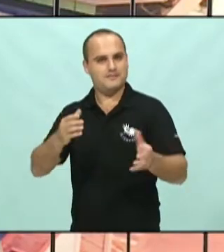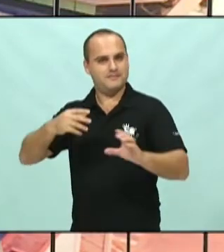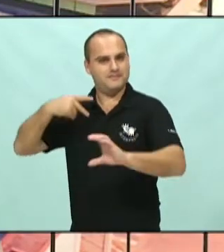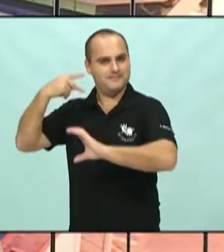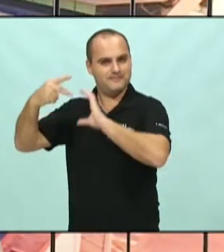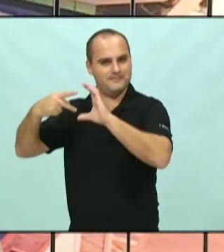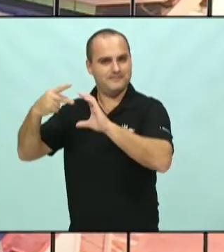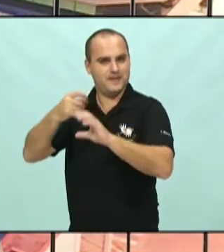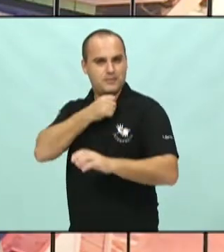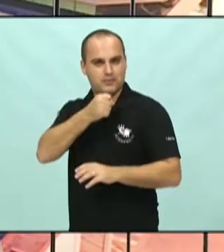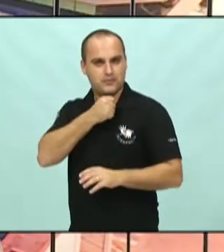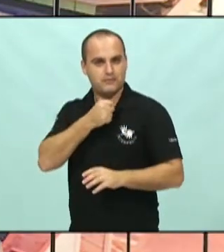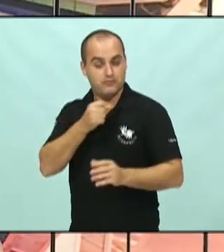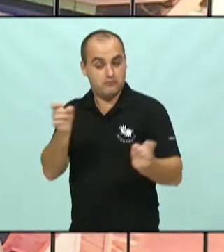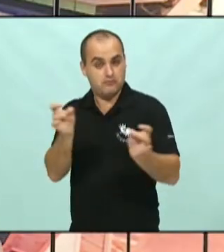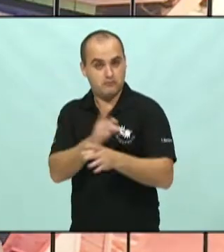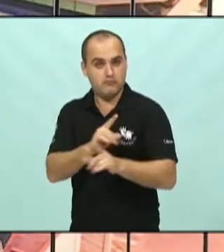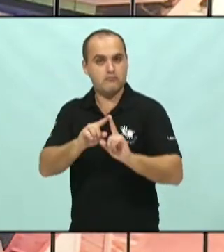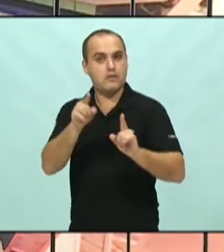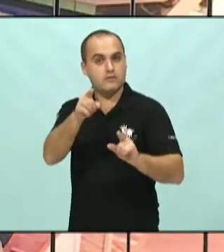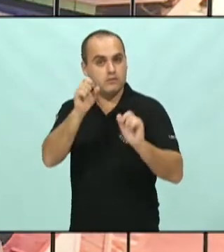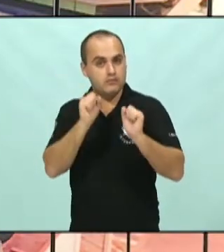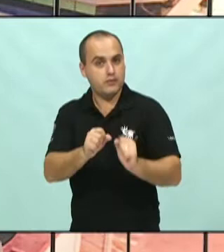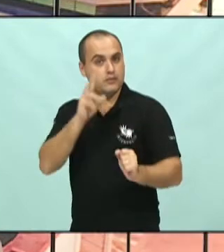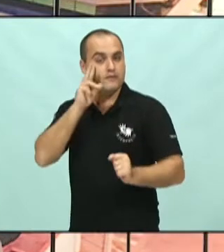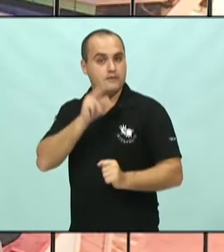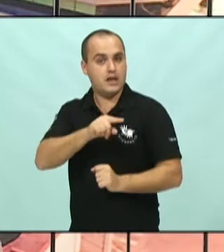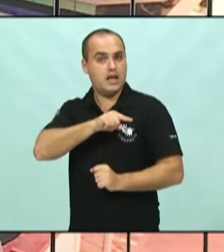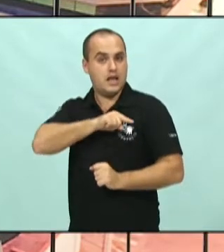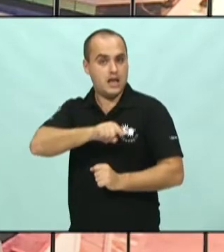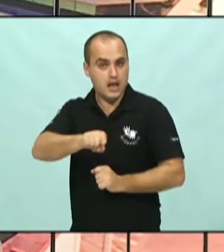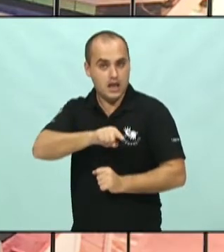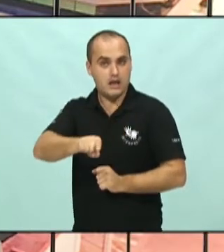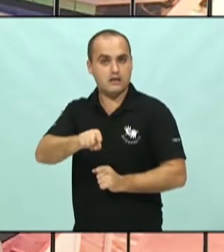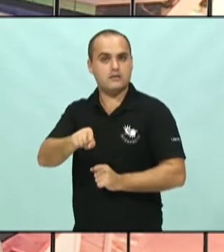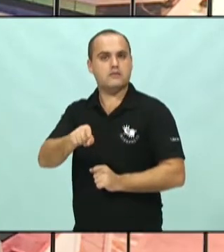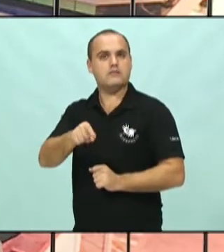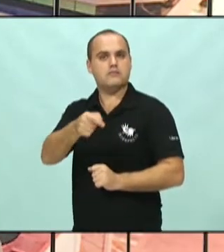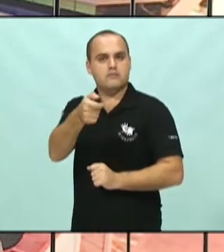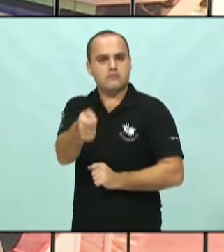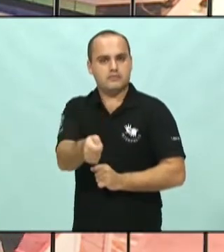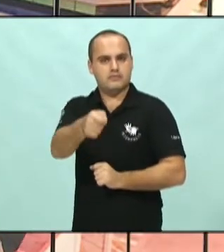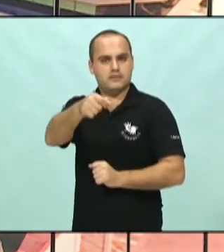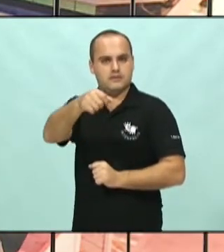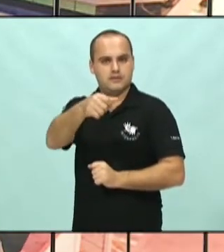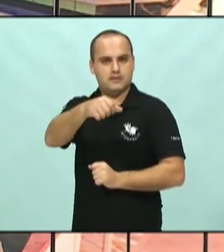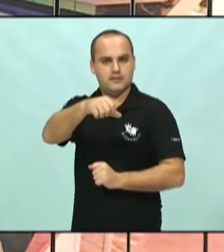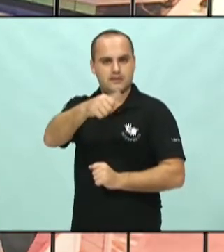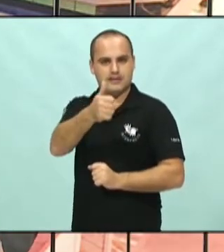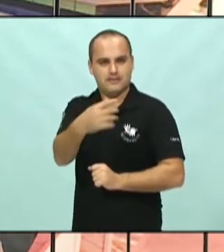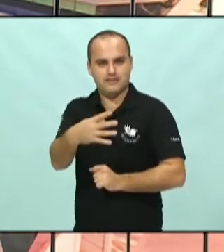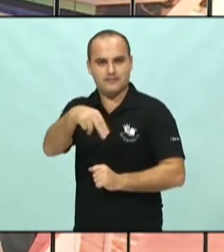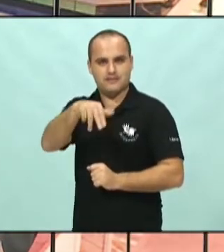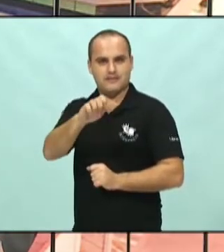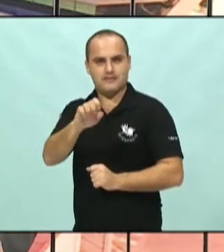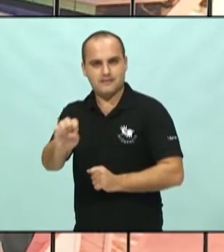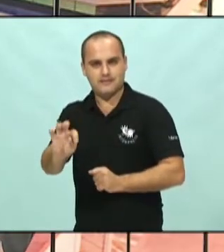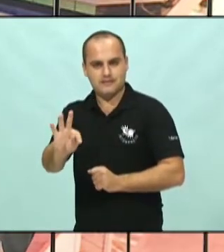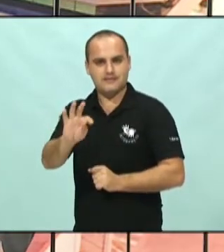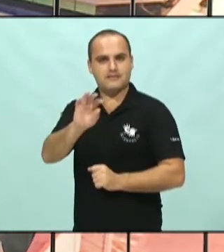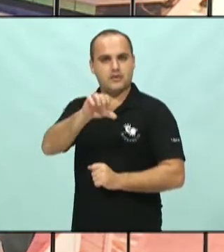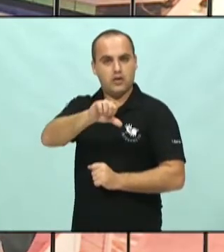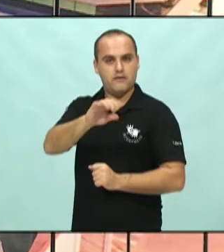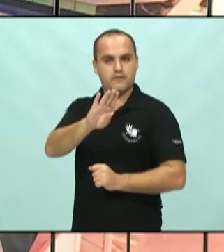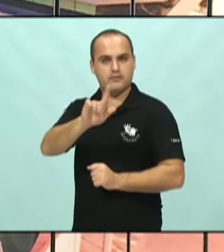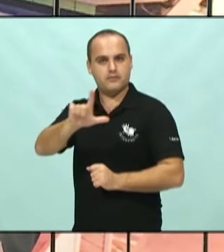fica por aqui, mas você também pode acompanhar este programa pelo canal 14 da NET, pelo canal 9 da Blue TV e